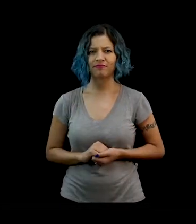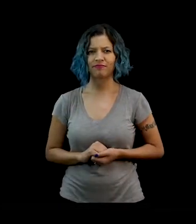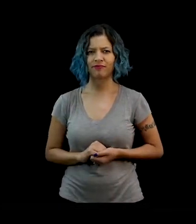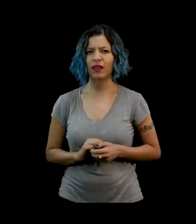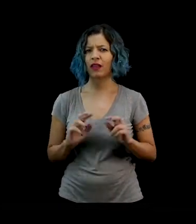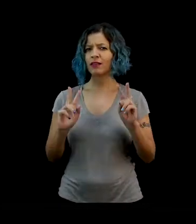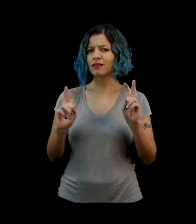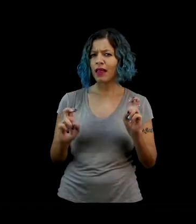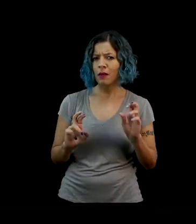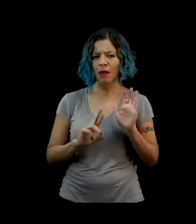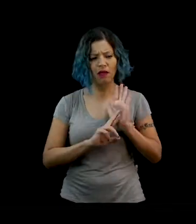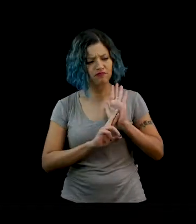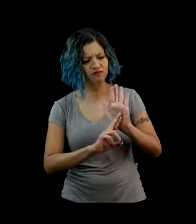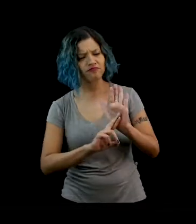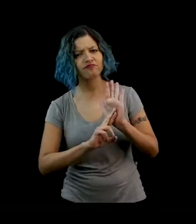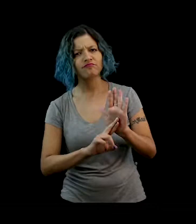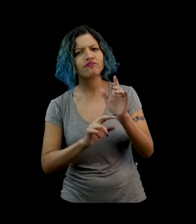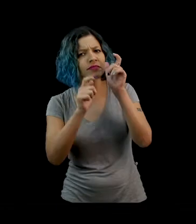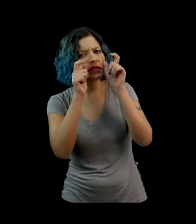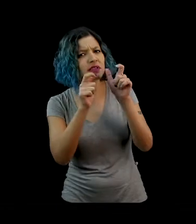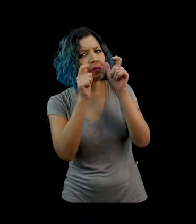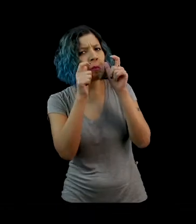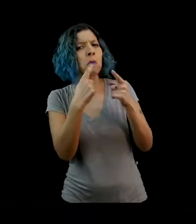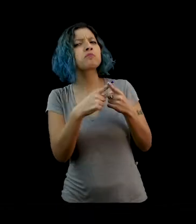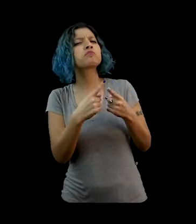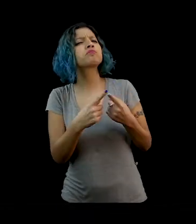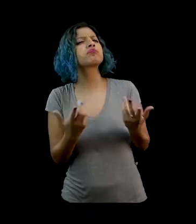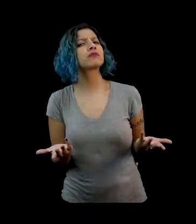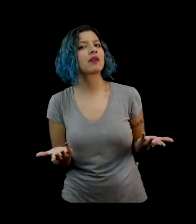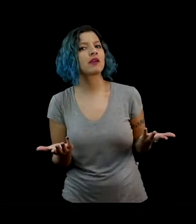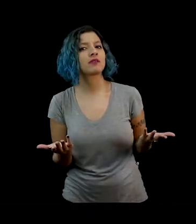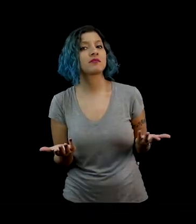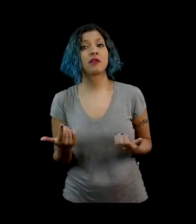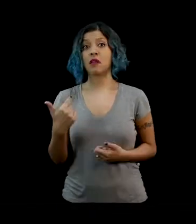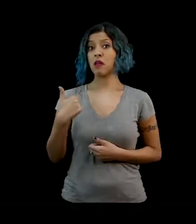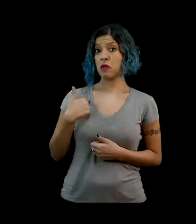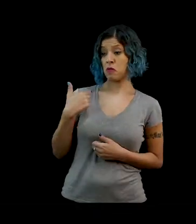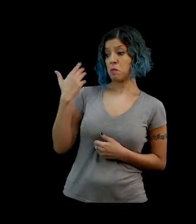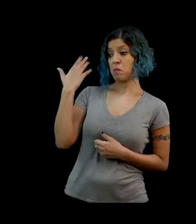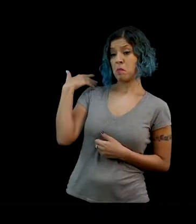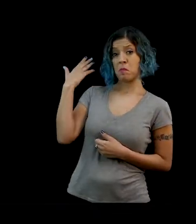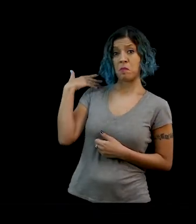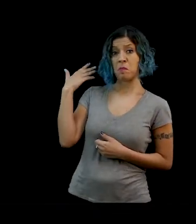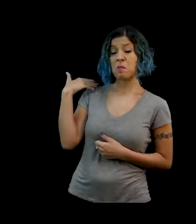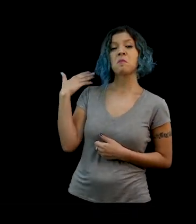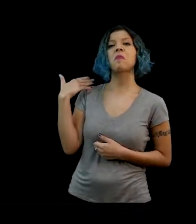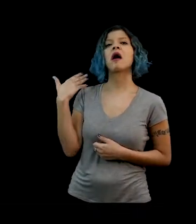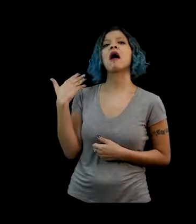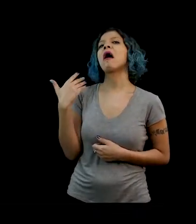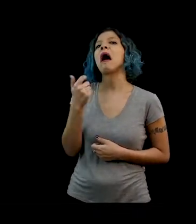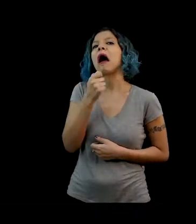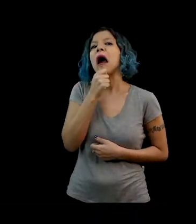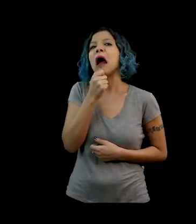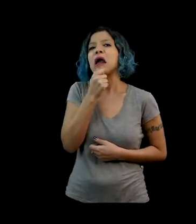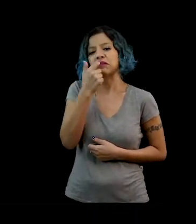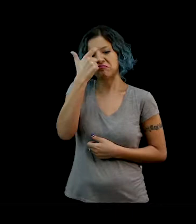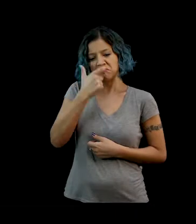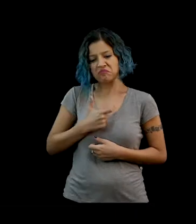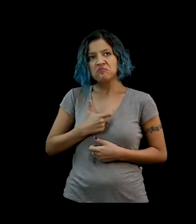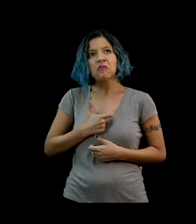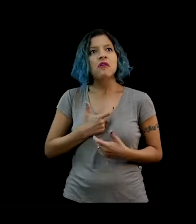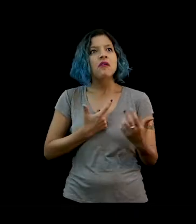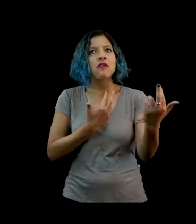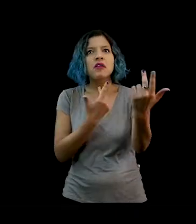eu ainda faço parte de mais porque aqui não civil representada